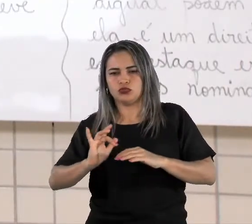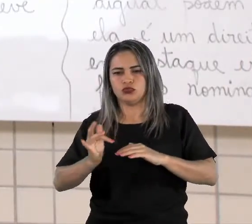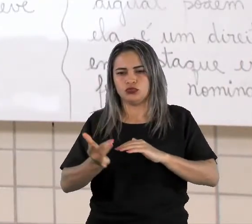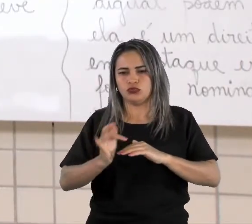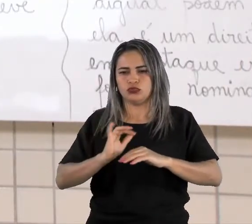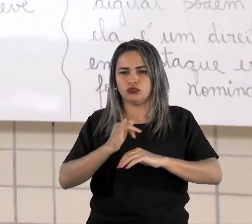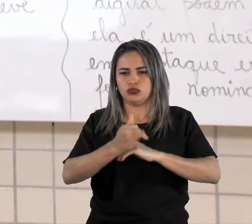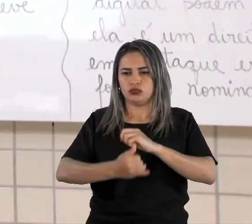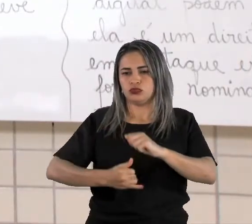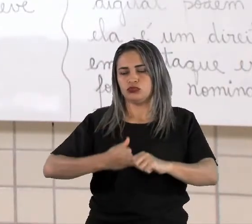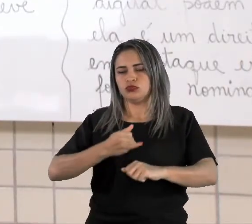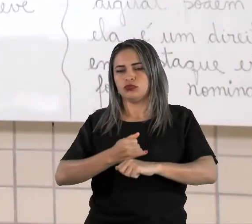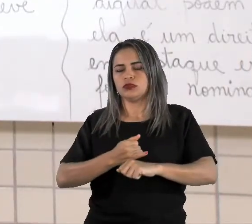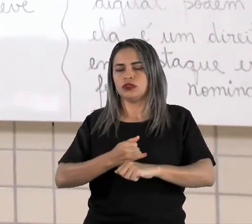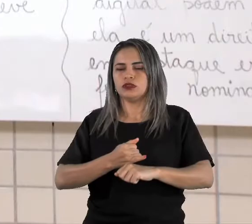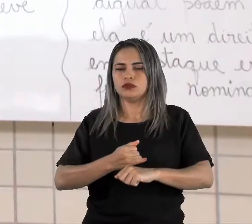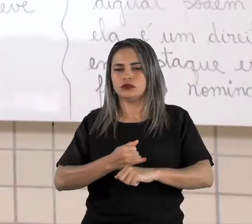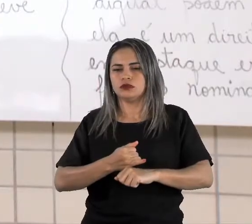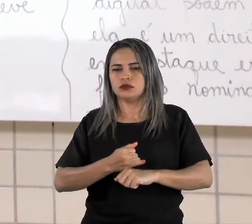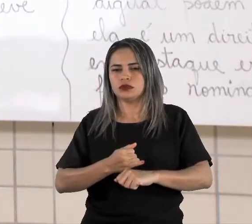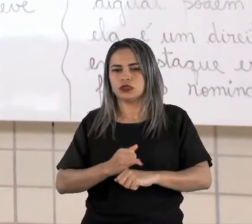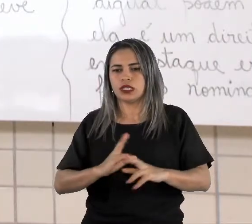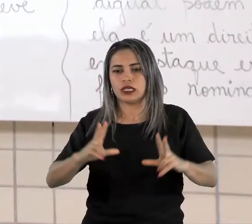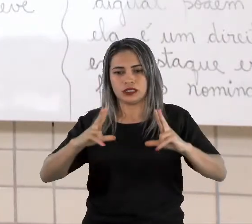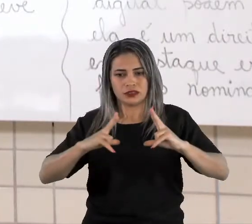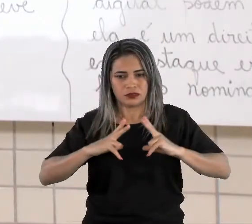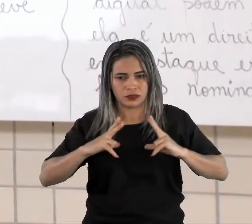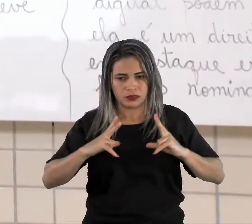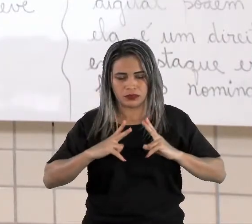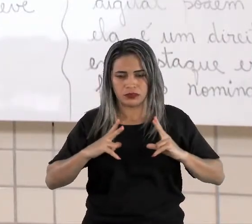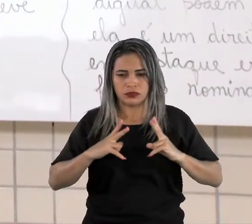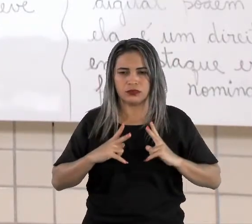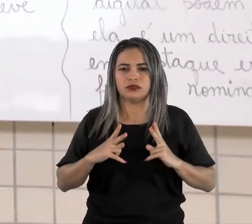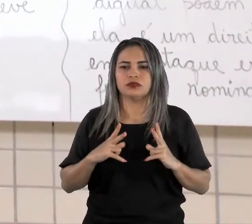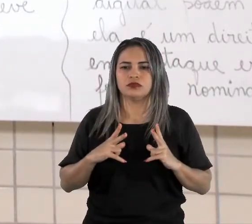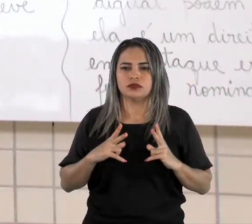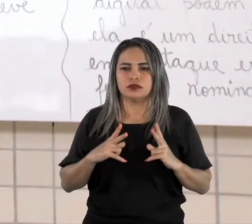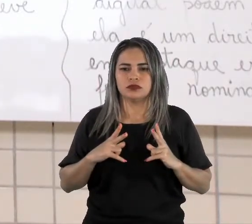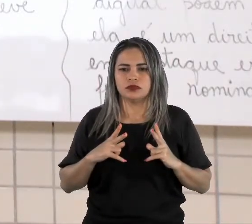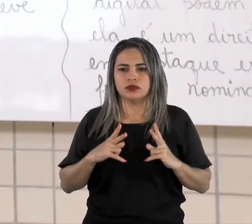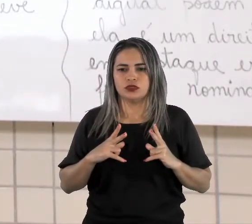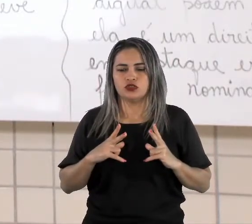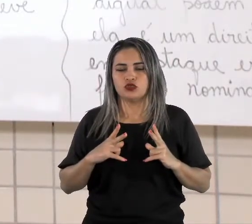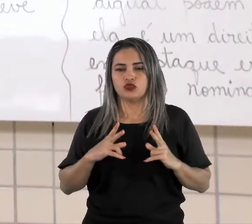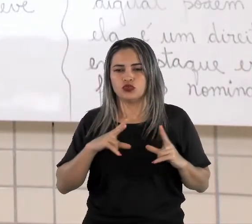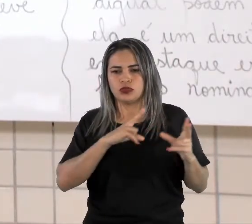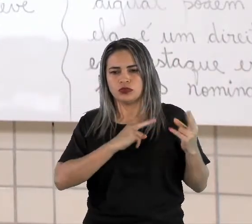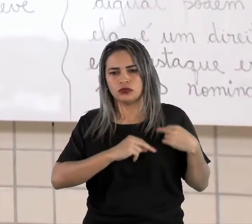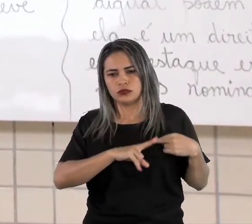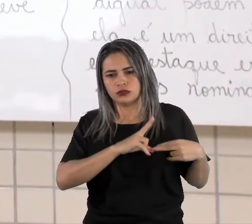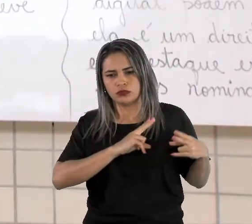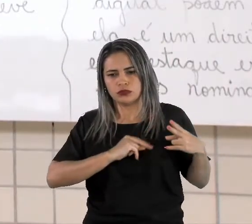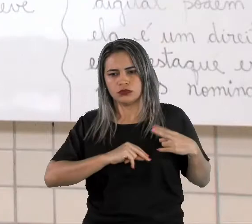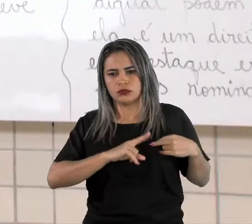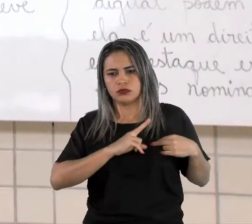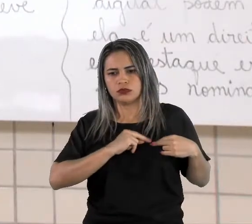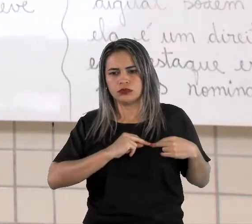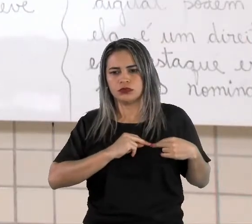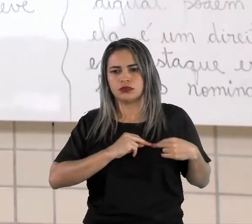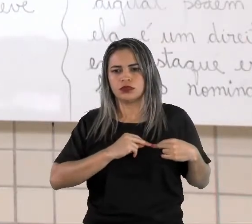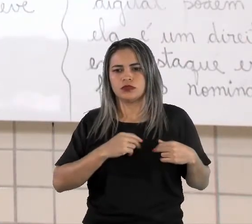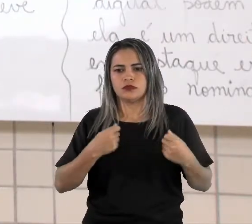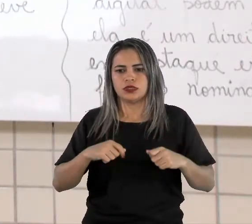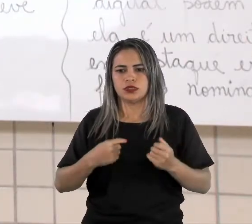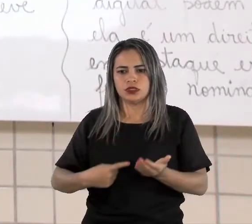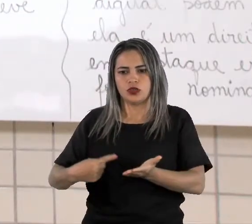que a privacidade dos adolescentes, ela deve ser um